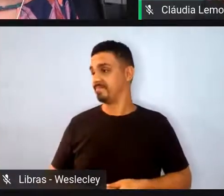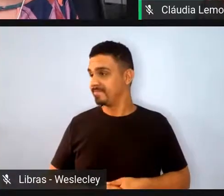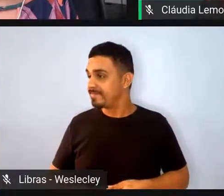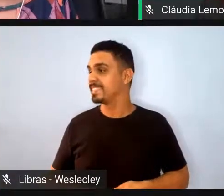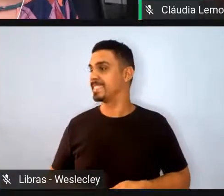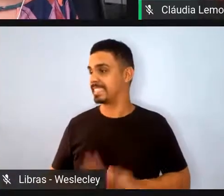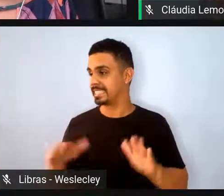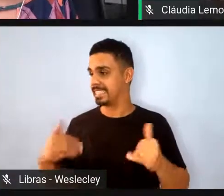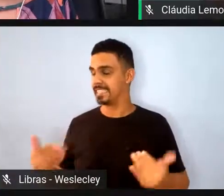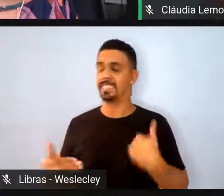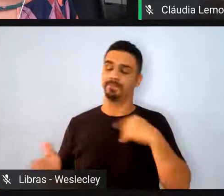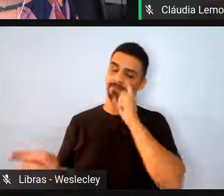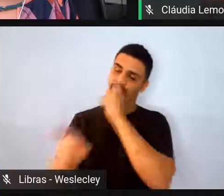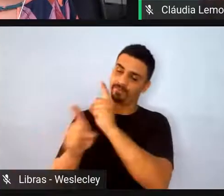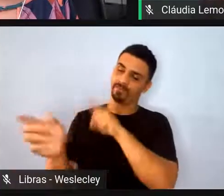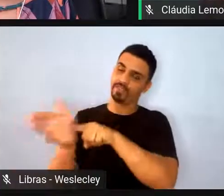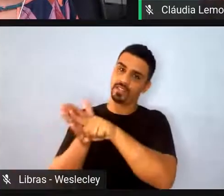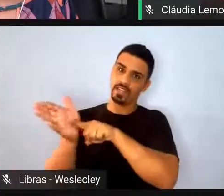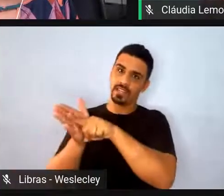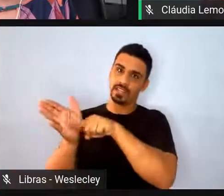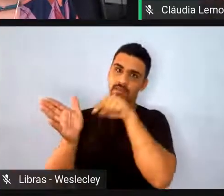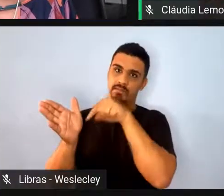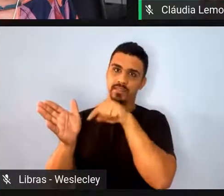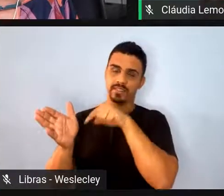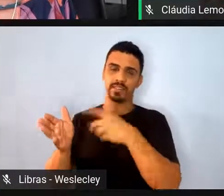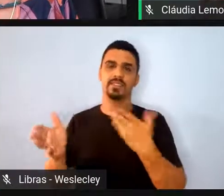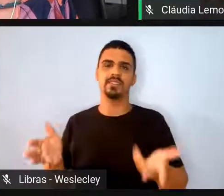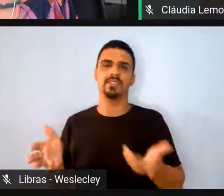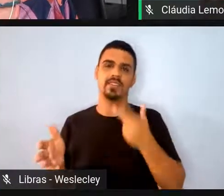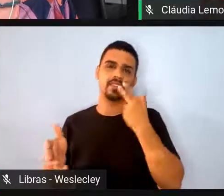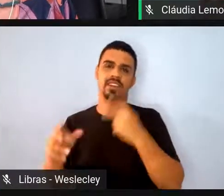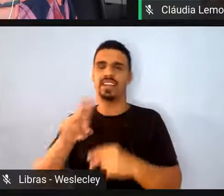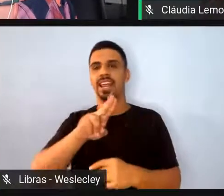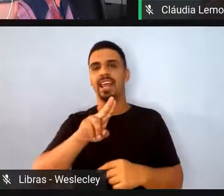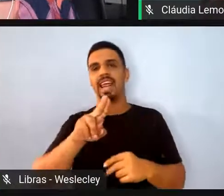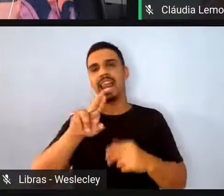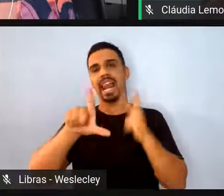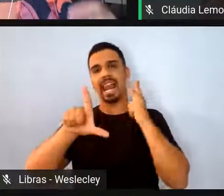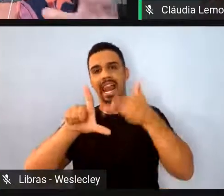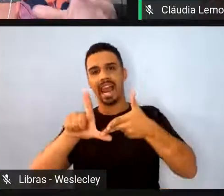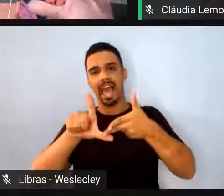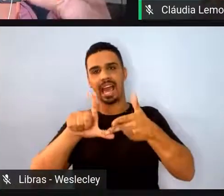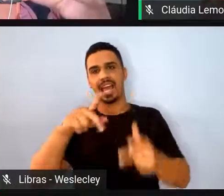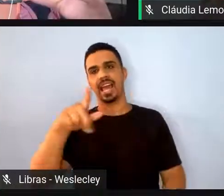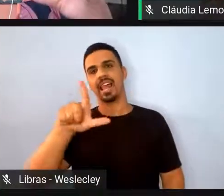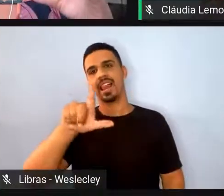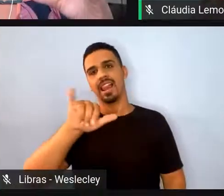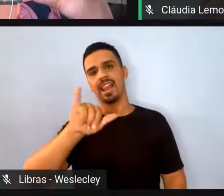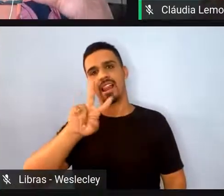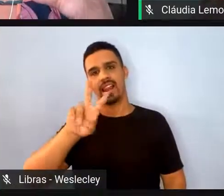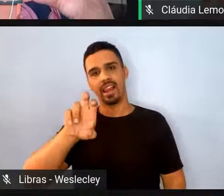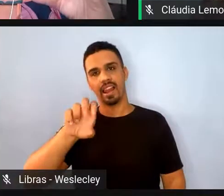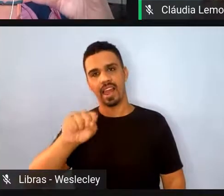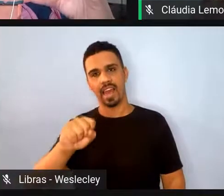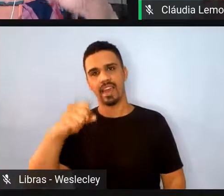na pesquisa, né? E até chamei de lives paralelas, né? Por quê? Porque